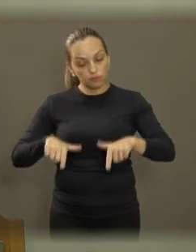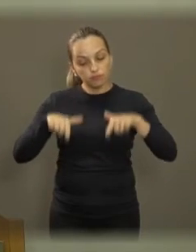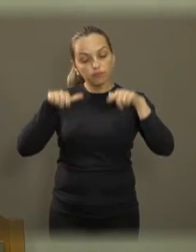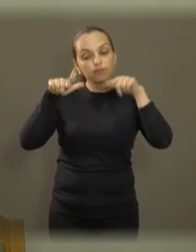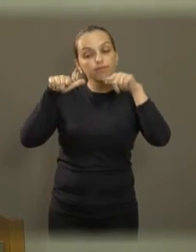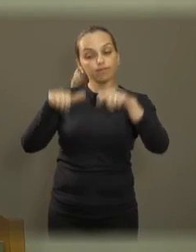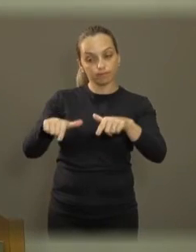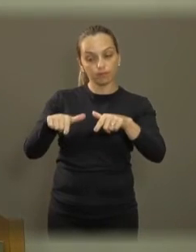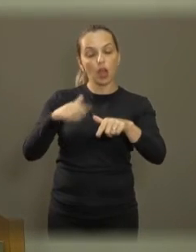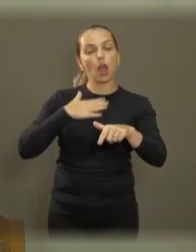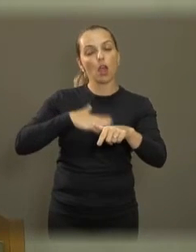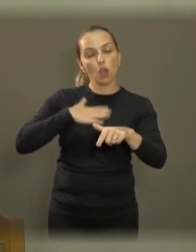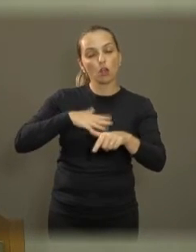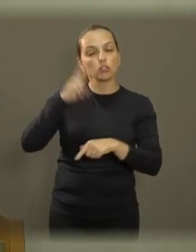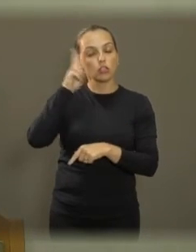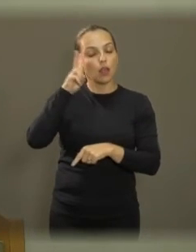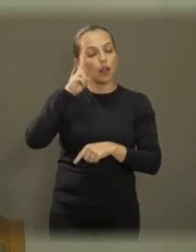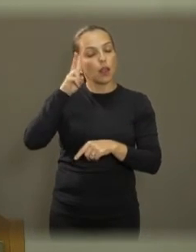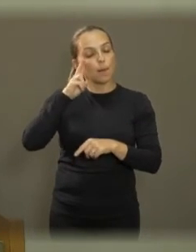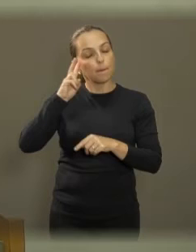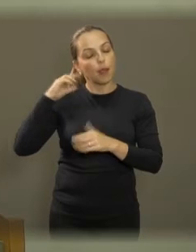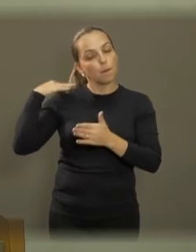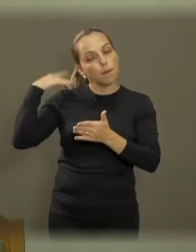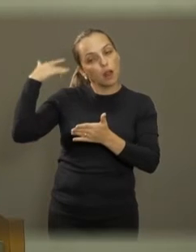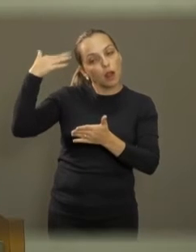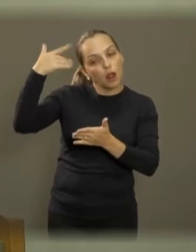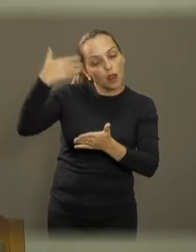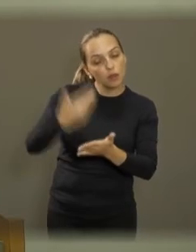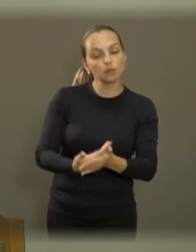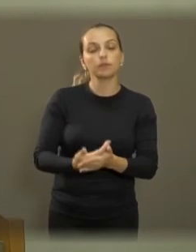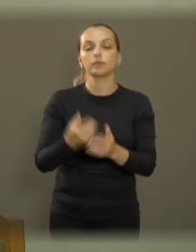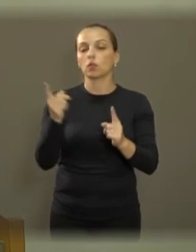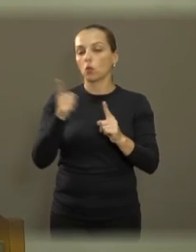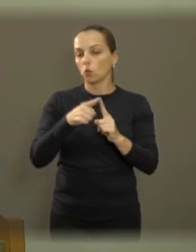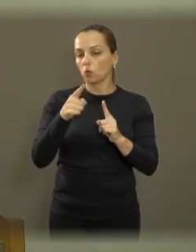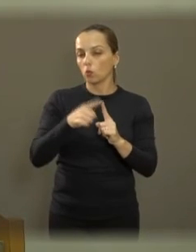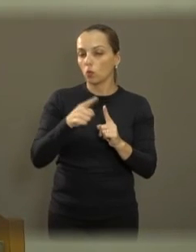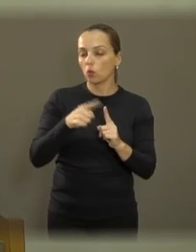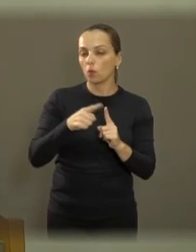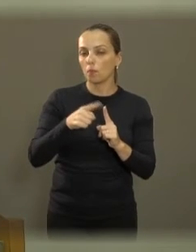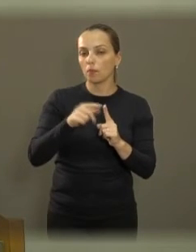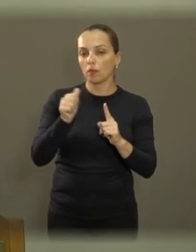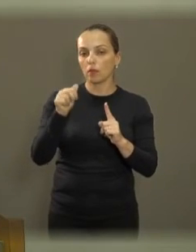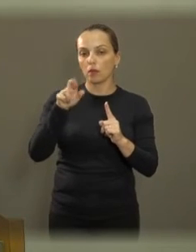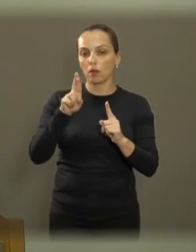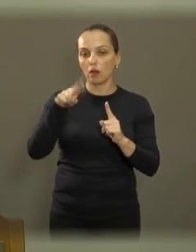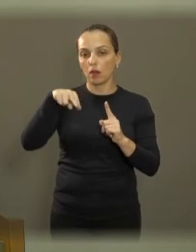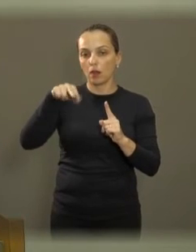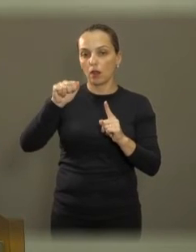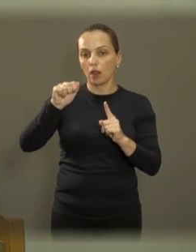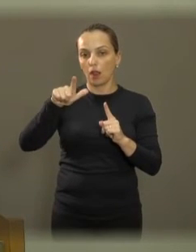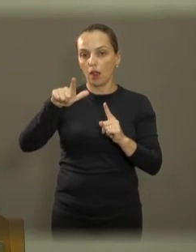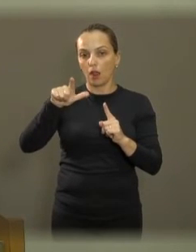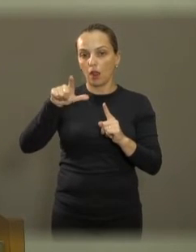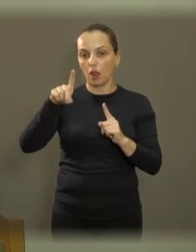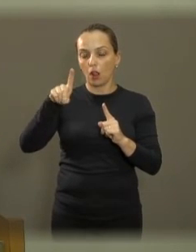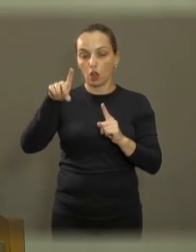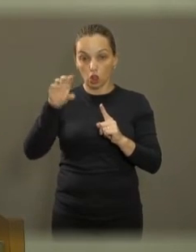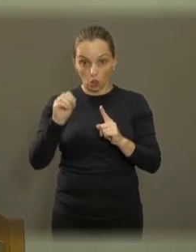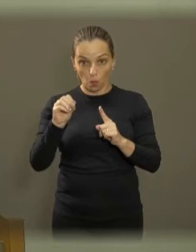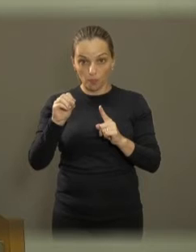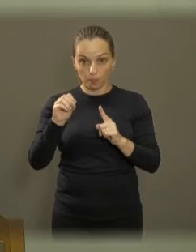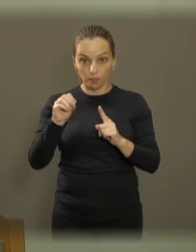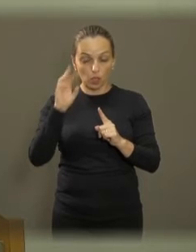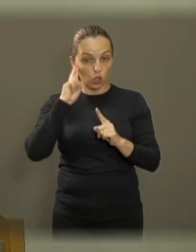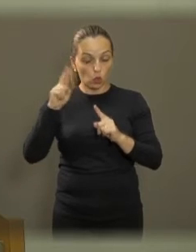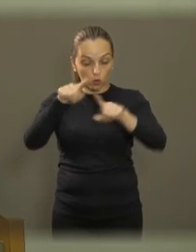relembrar os homenageados, né? O primeiro escolhido foi o Dr. Arnaldo Boinain, proprietário de